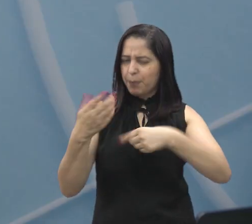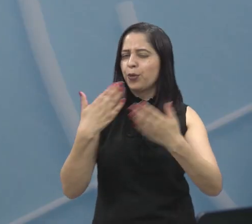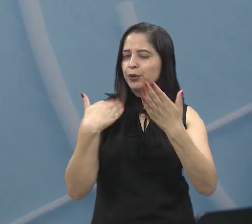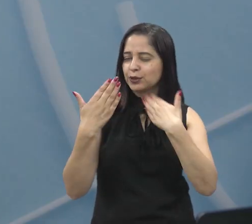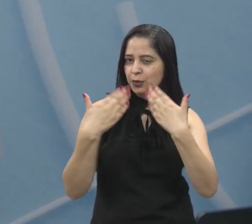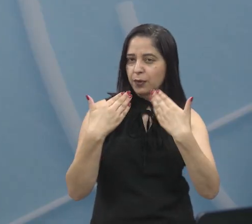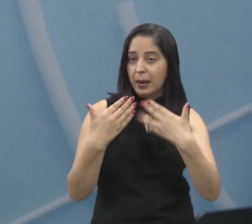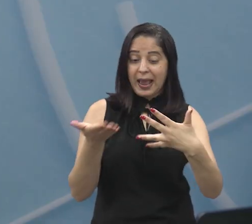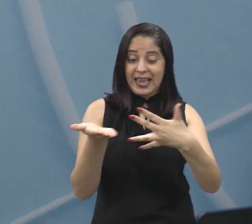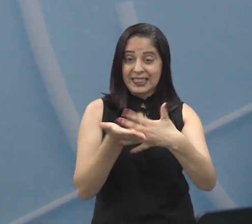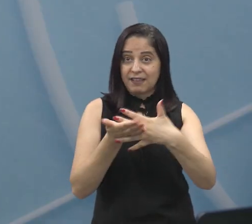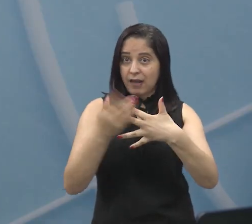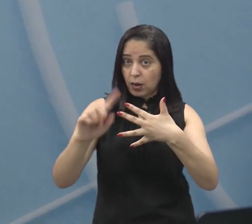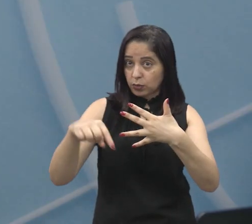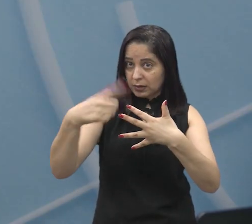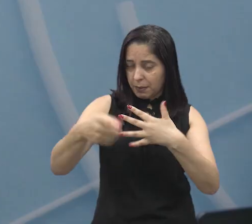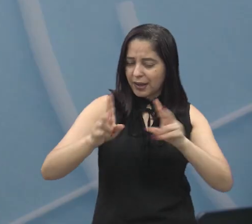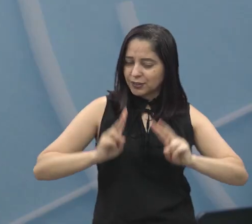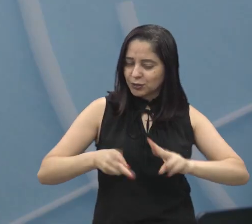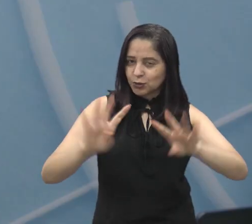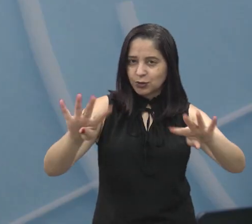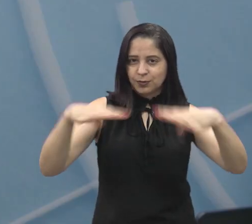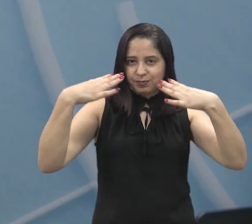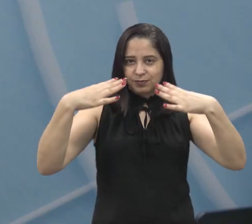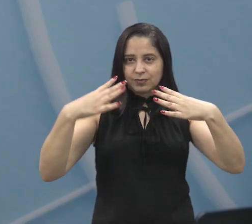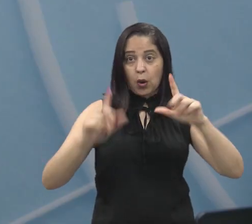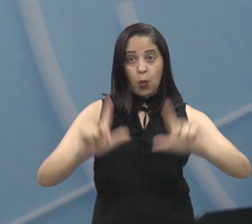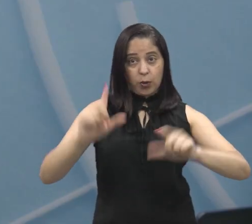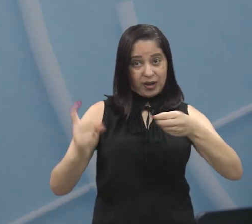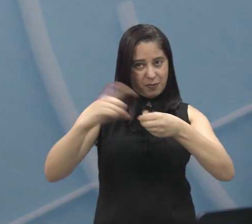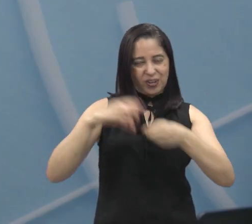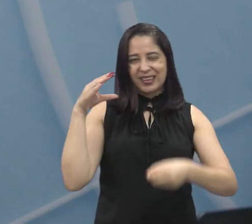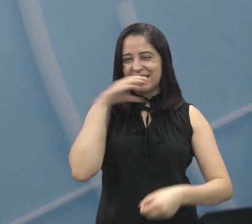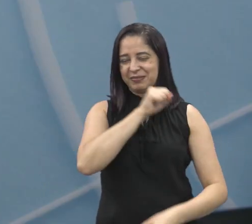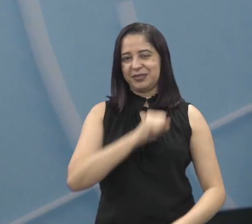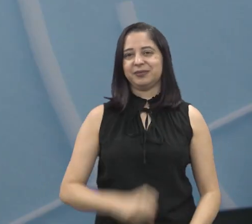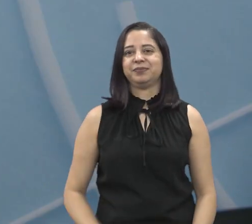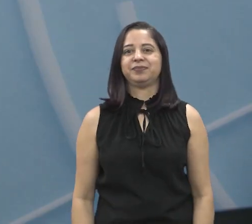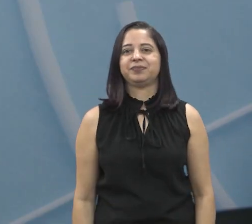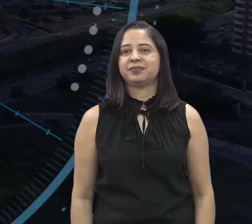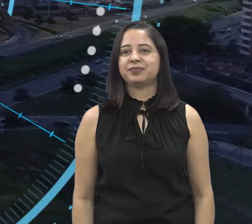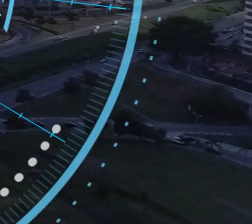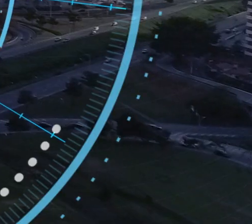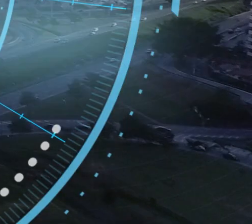este assunto, mas no próximo bloco. Fique com a gente, porque o Diálogos volta já já.